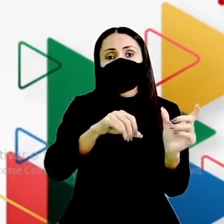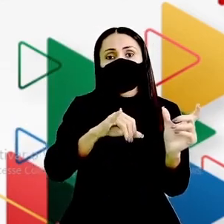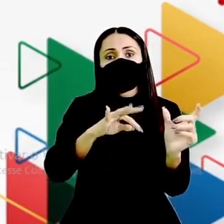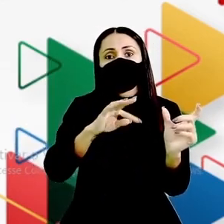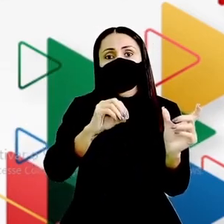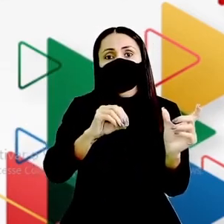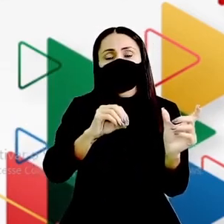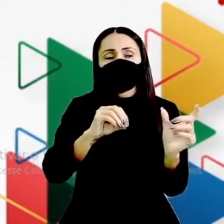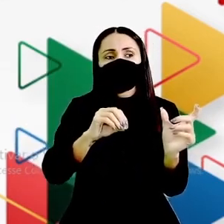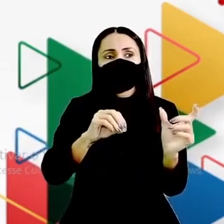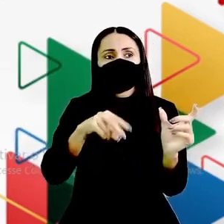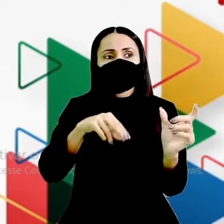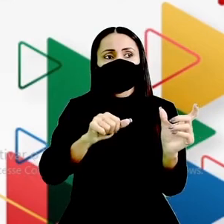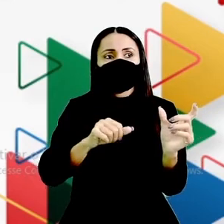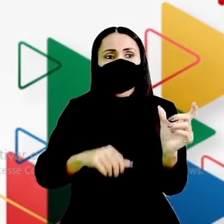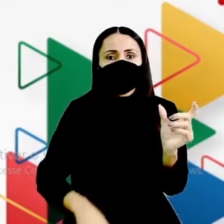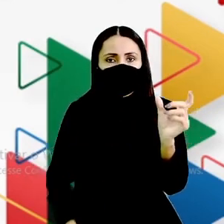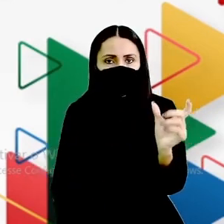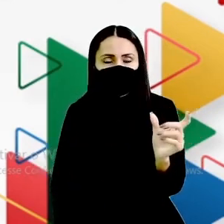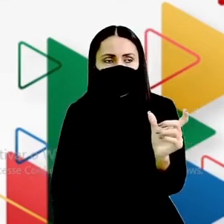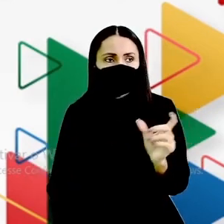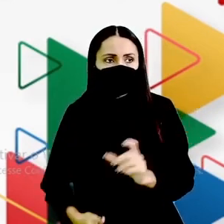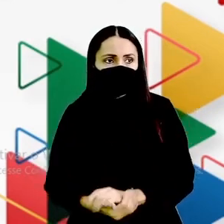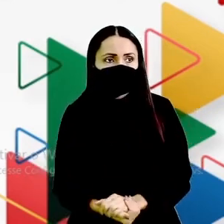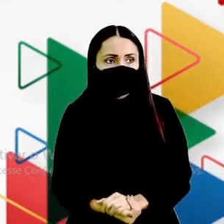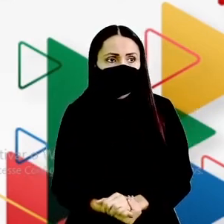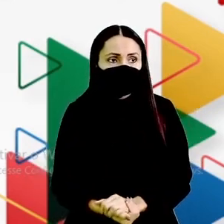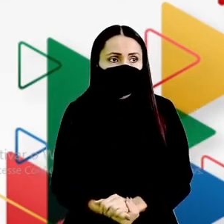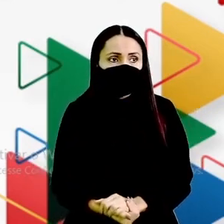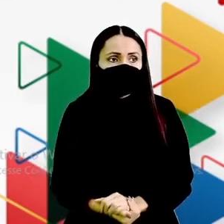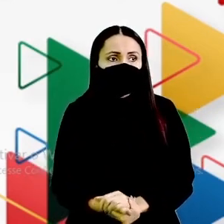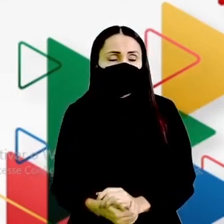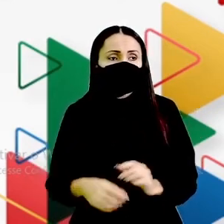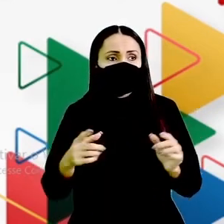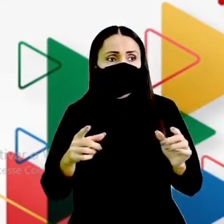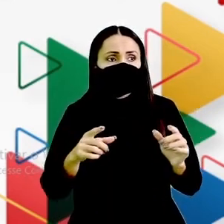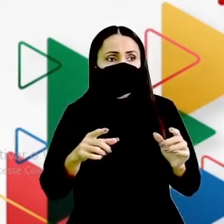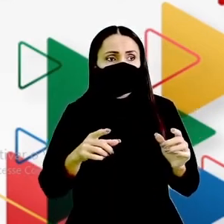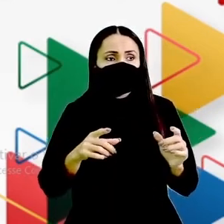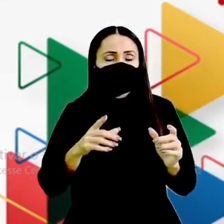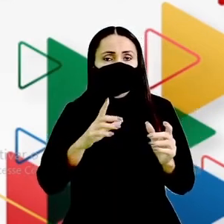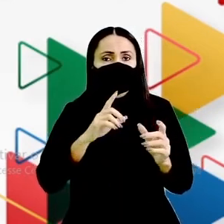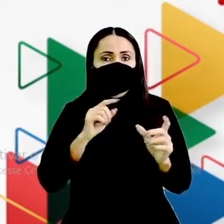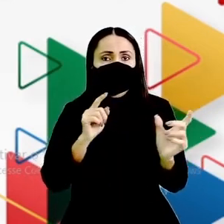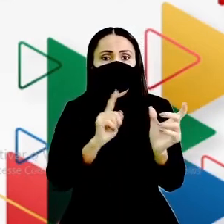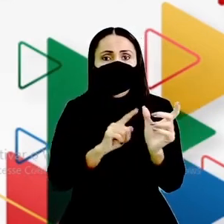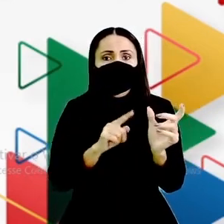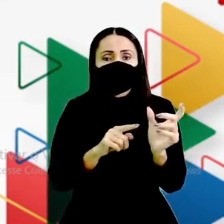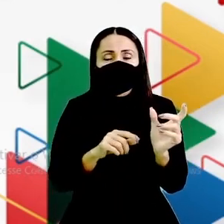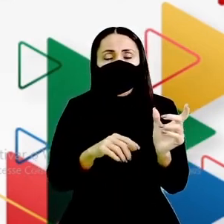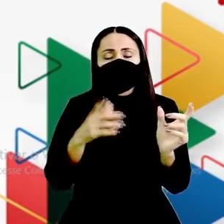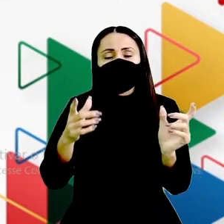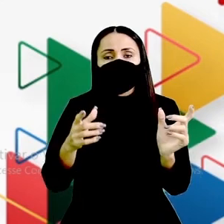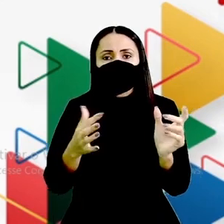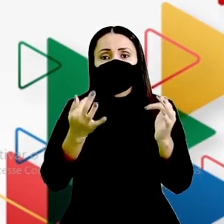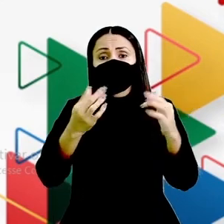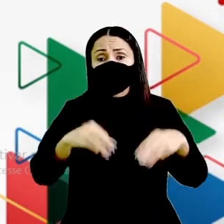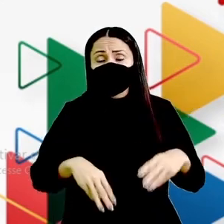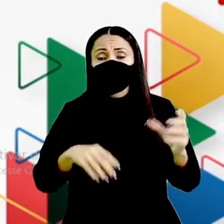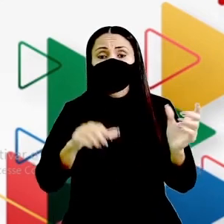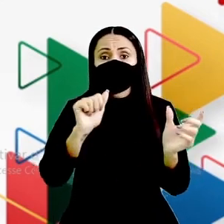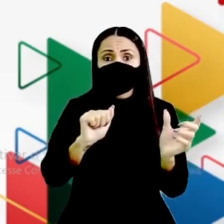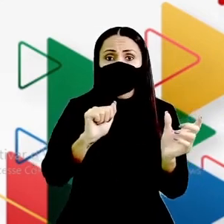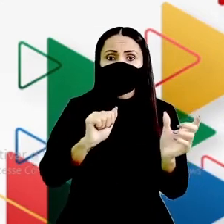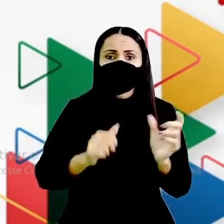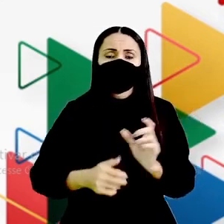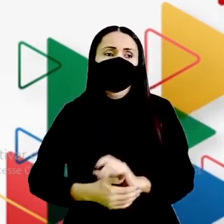ideia. Perfeito. Então, eu tenho aí um paroxítono acabado em A e não são acentuados. Exatamente. Agora, anéis não. É uma